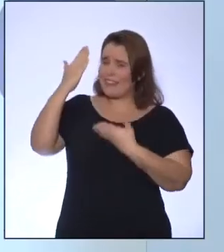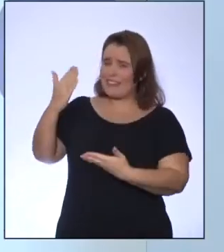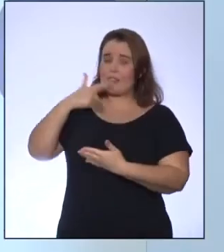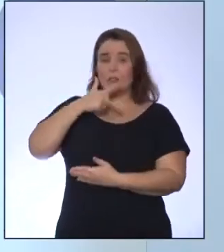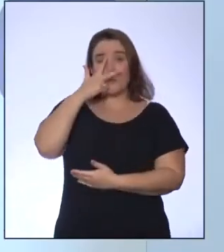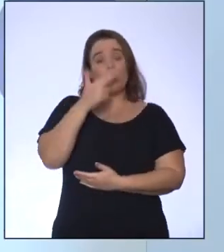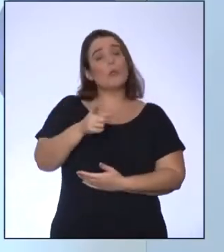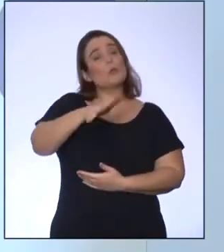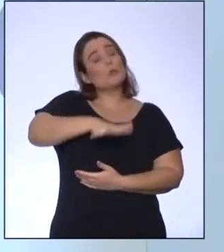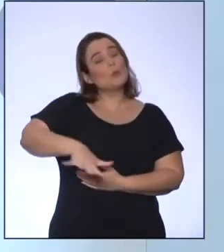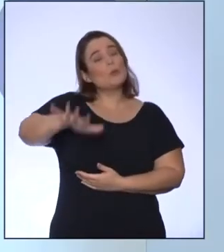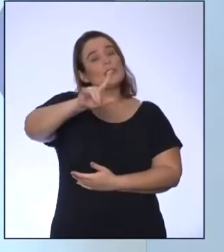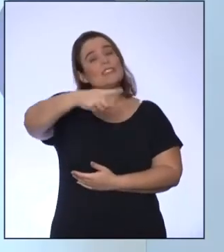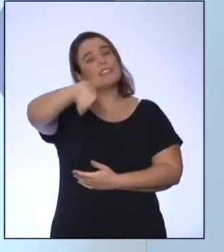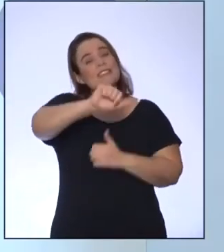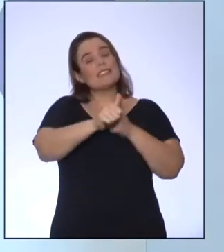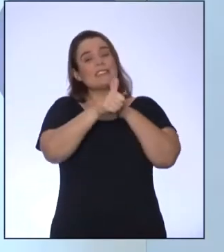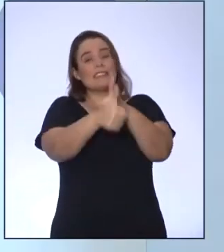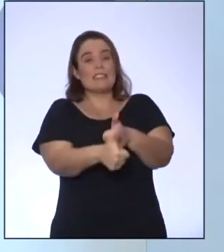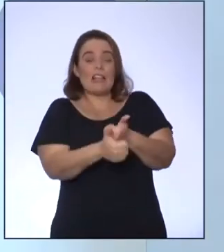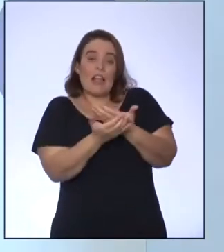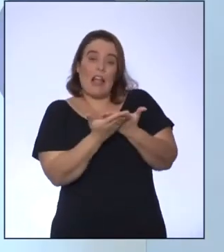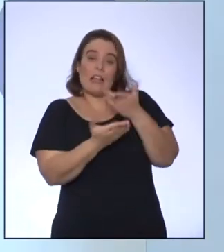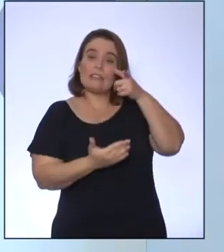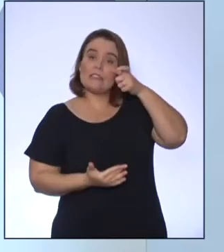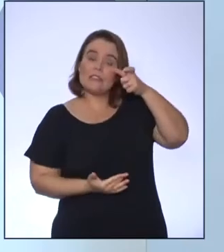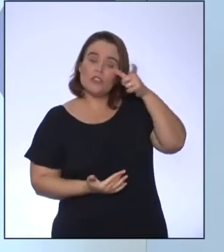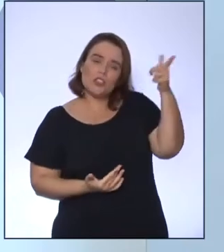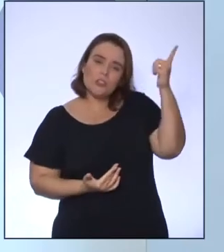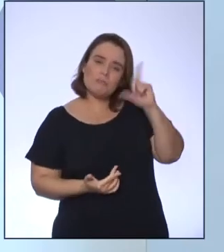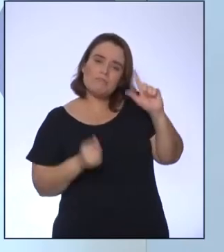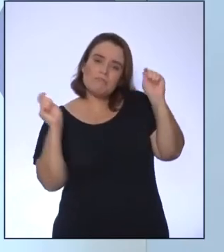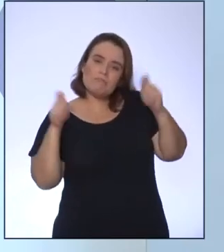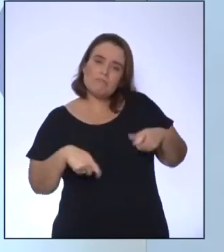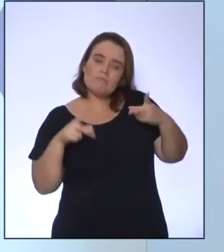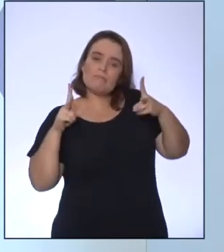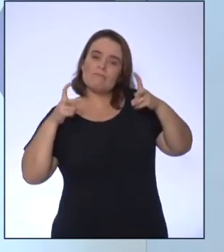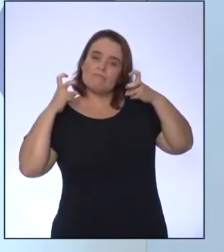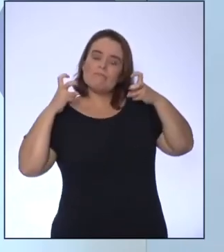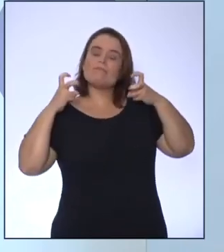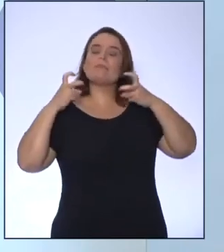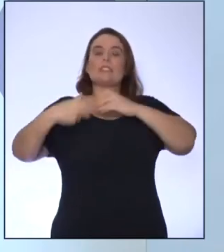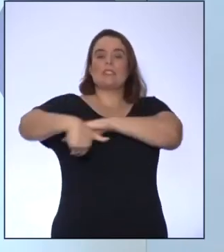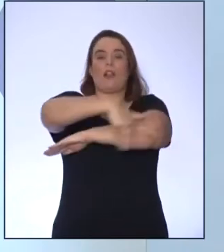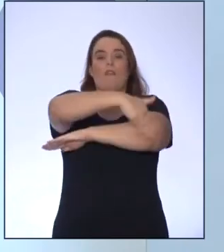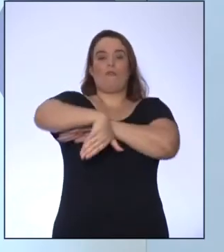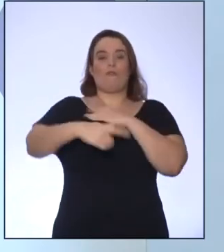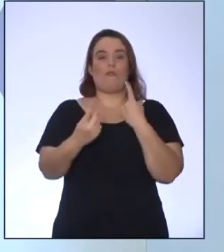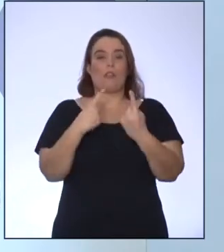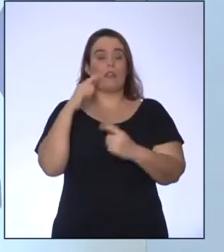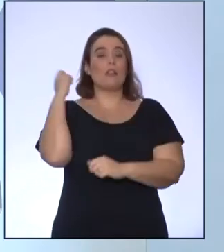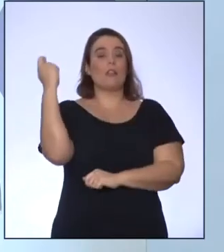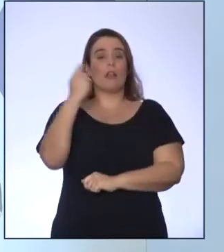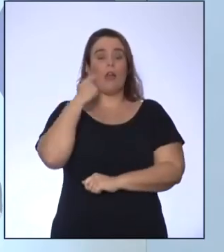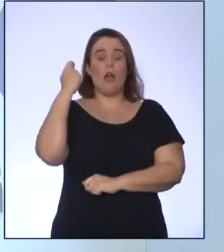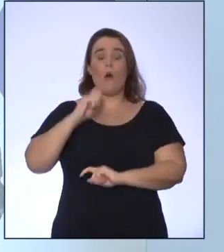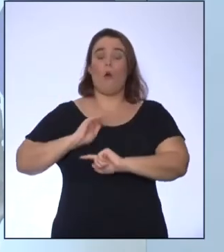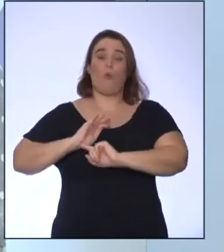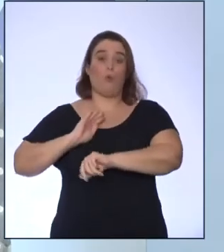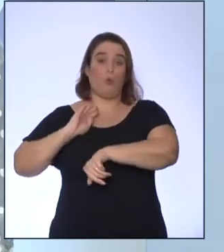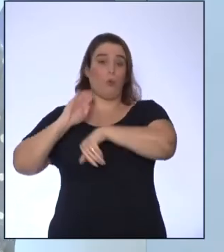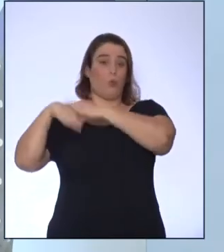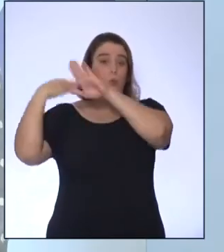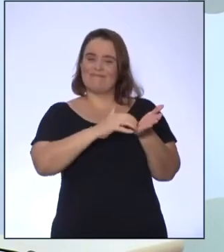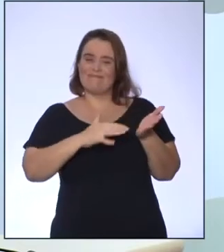estão acompanhando a aula conseguiram observar o quanto a Avenida Paulista teve um